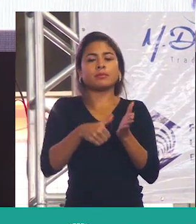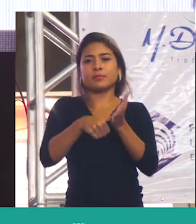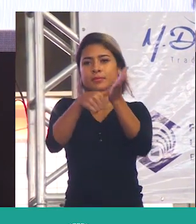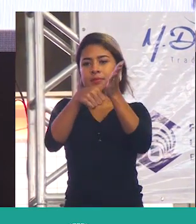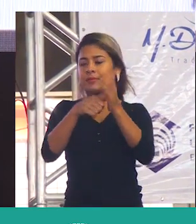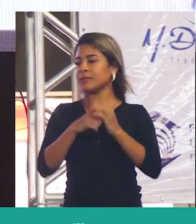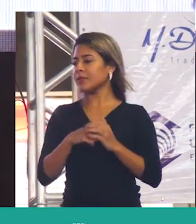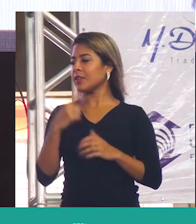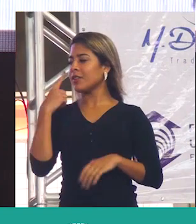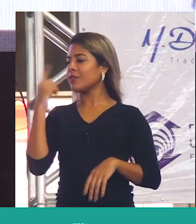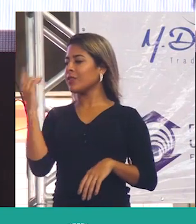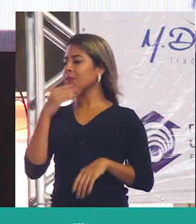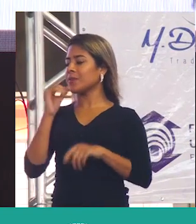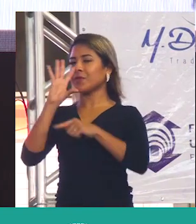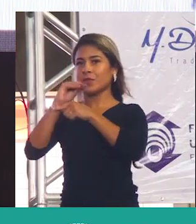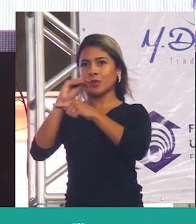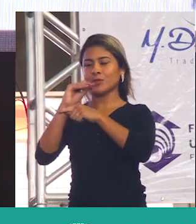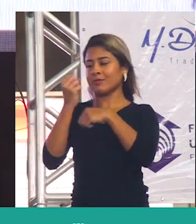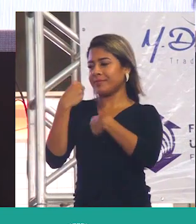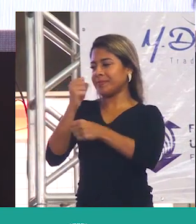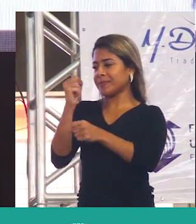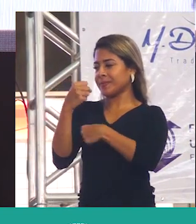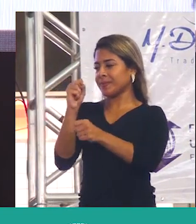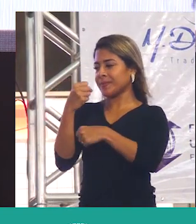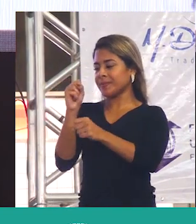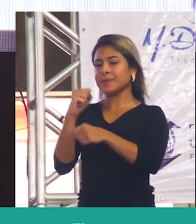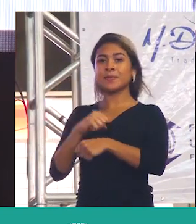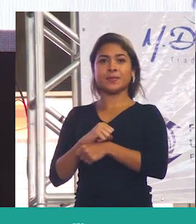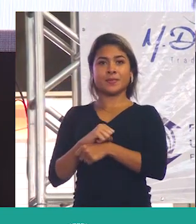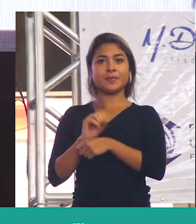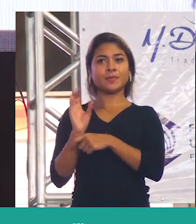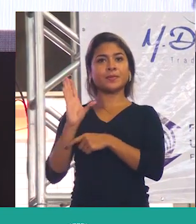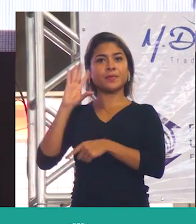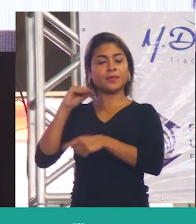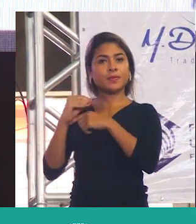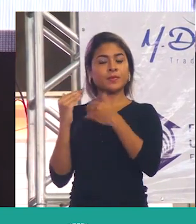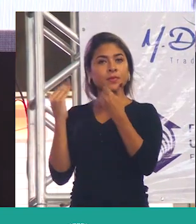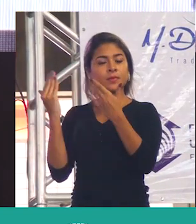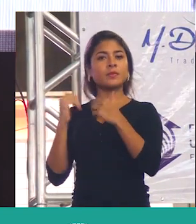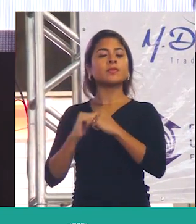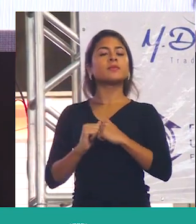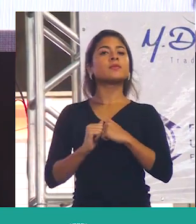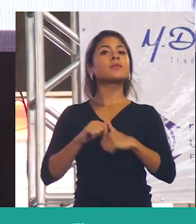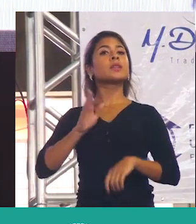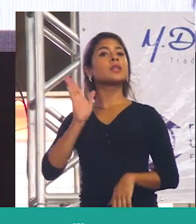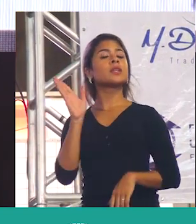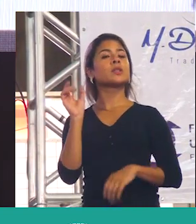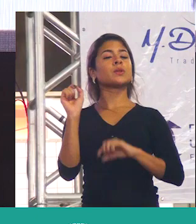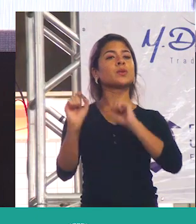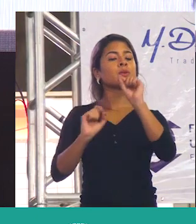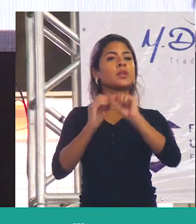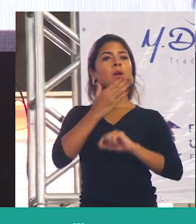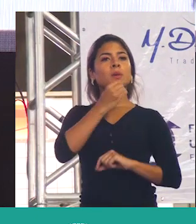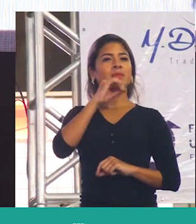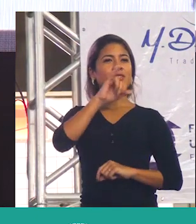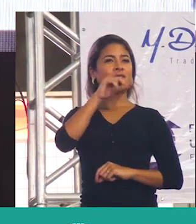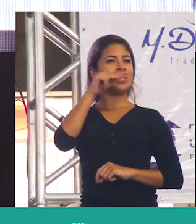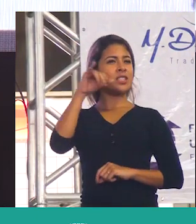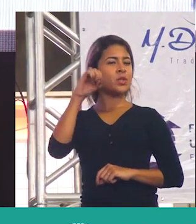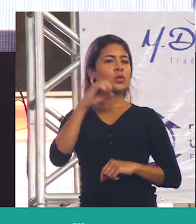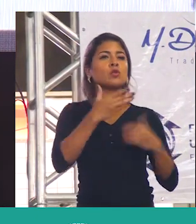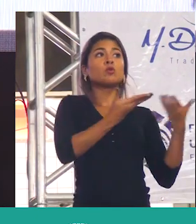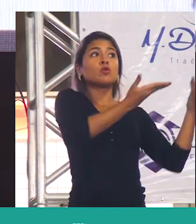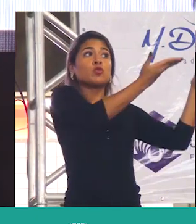com a vassoura na mão, tá? Ele que chegou a convidar ao Brasil Ernesto